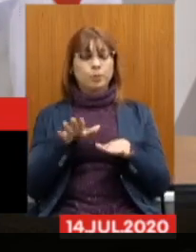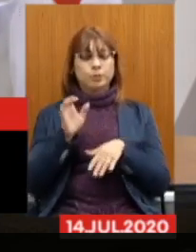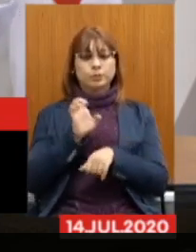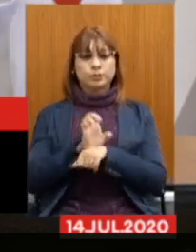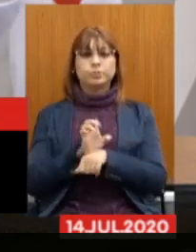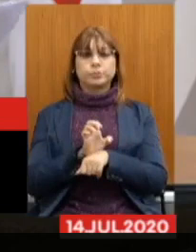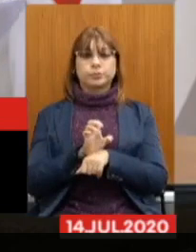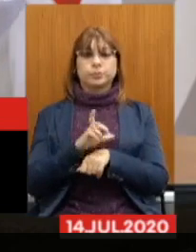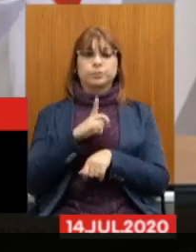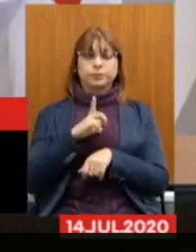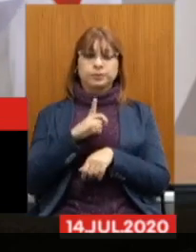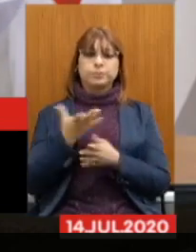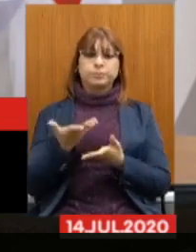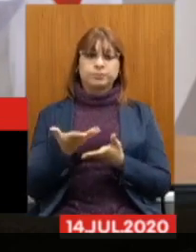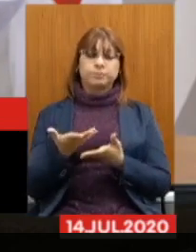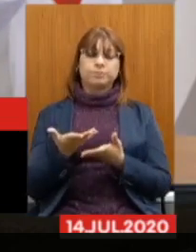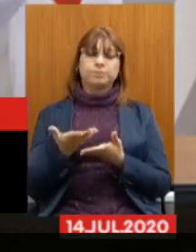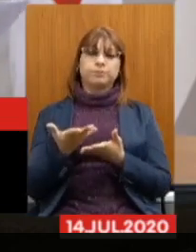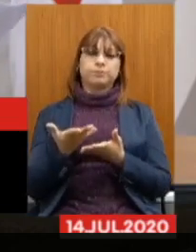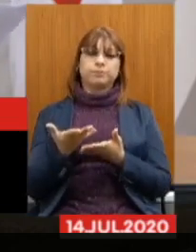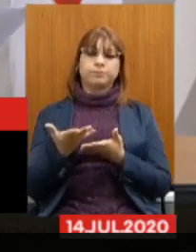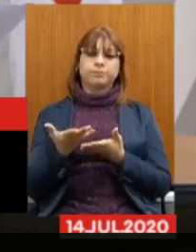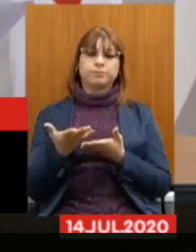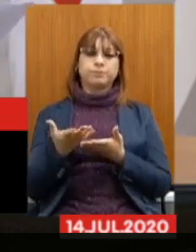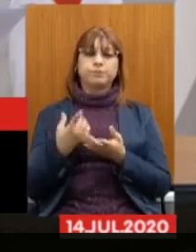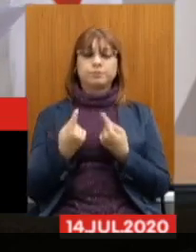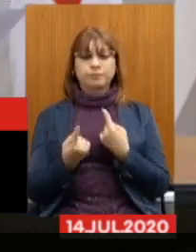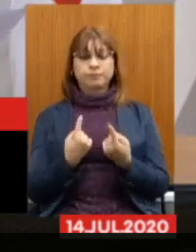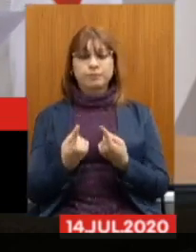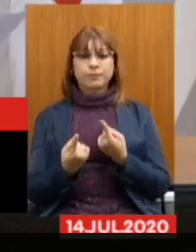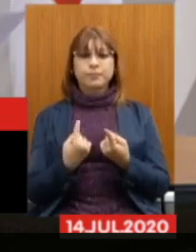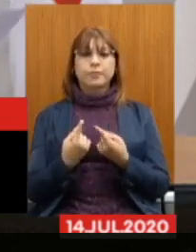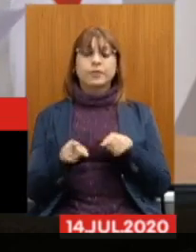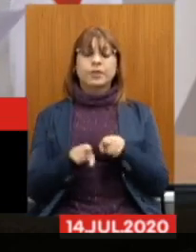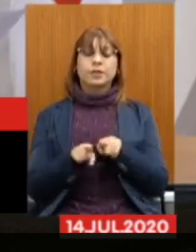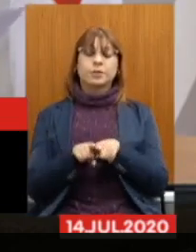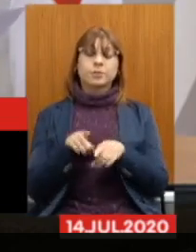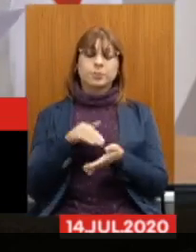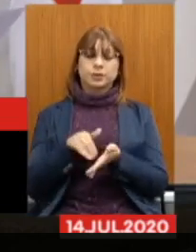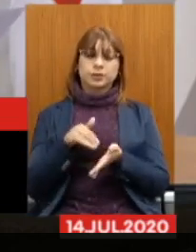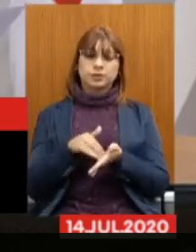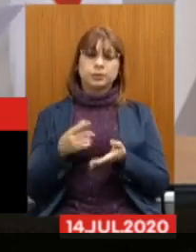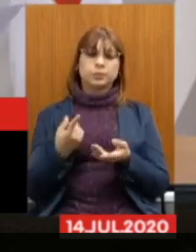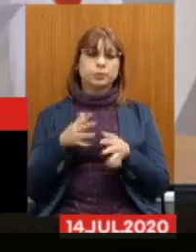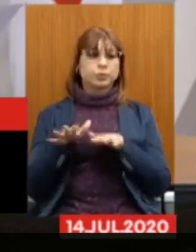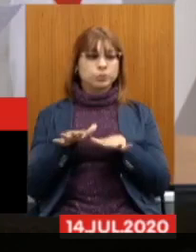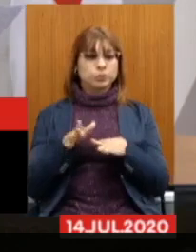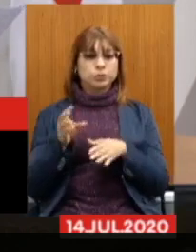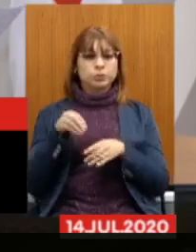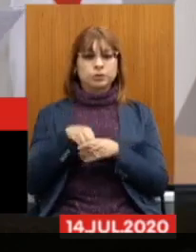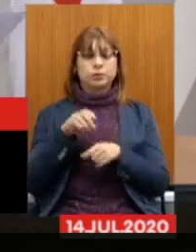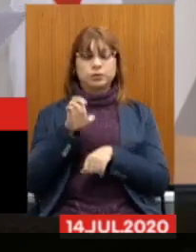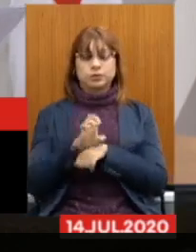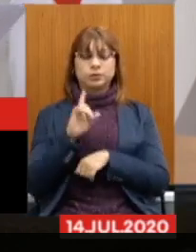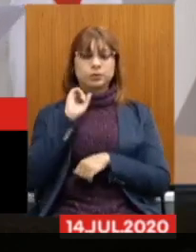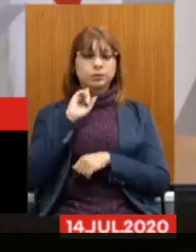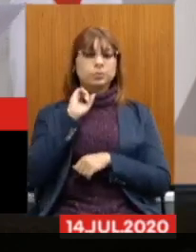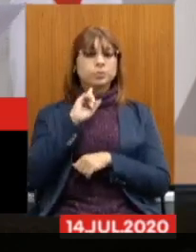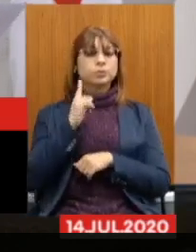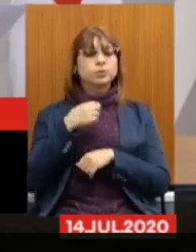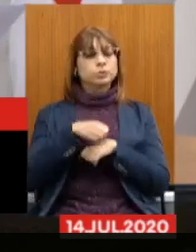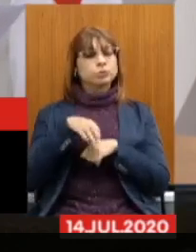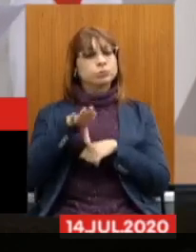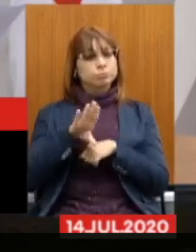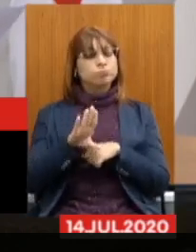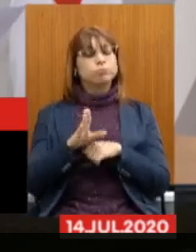Edificações e Estradas de Rodagem e Secretaria de Infraestrutura e Mobilidade do Estado de Minas Gerais, trago algumas